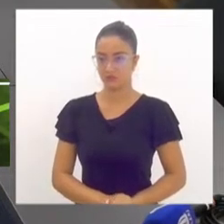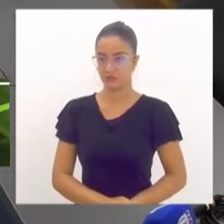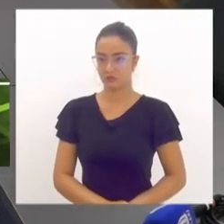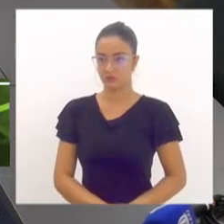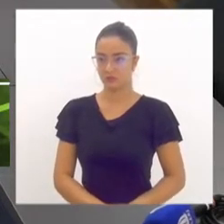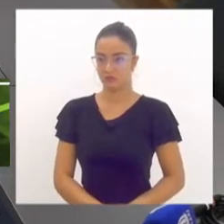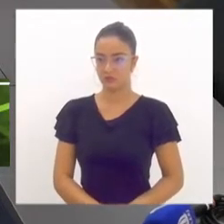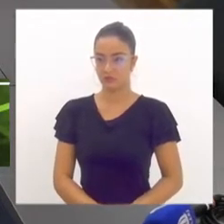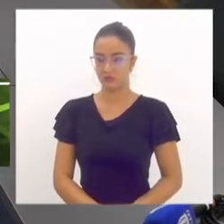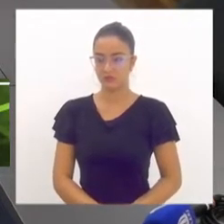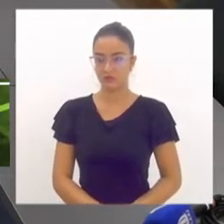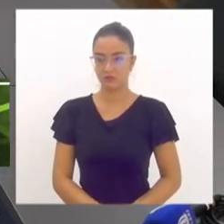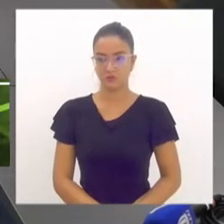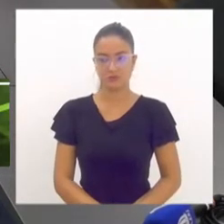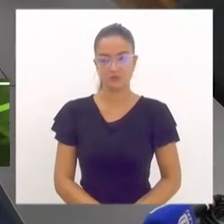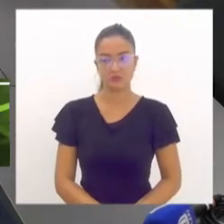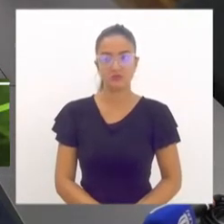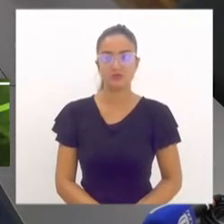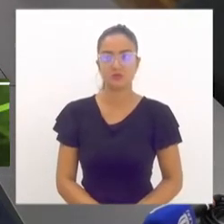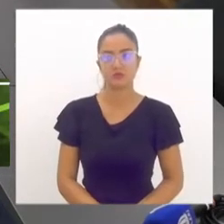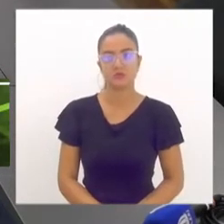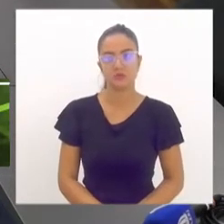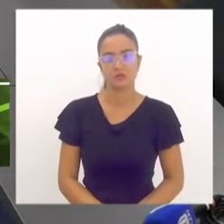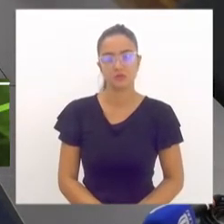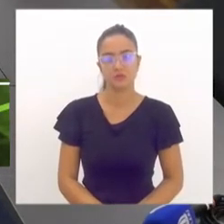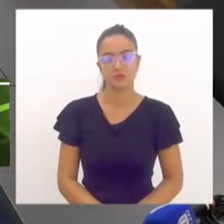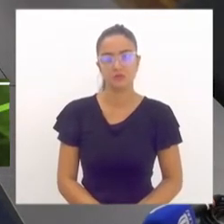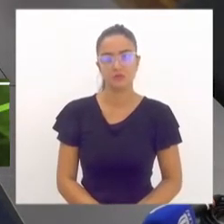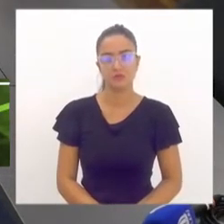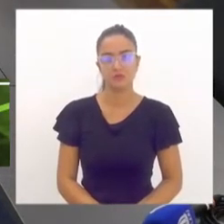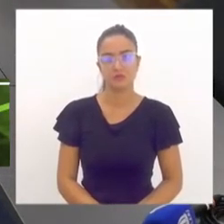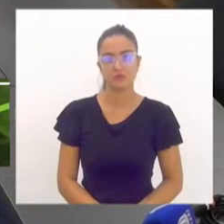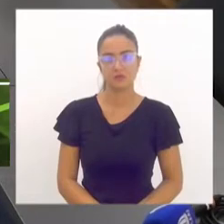Tem pendrive, se precisar. Tem pendrive.